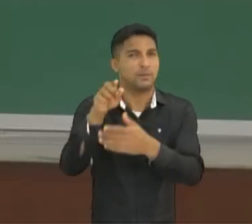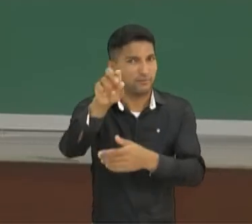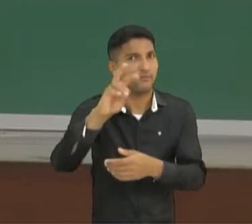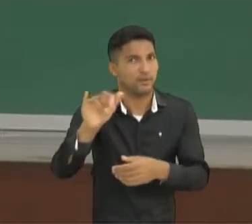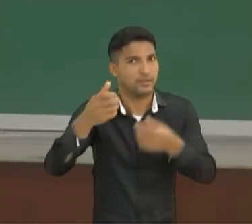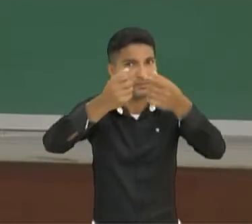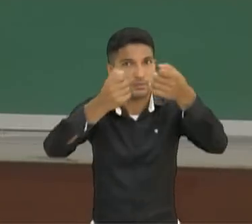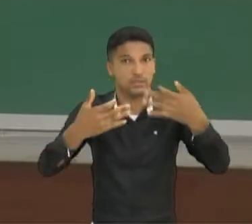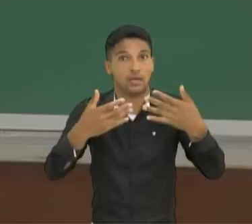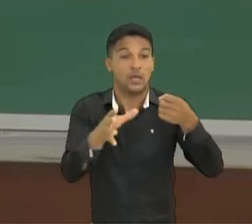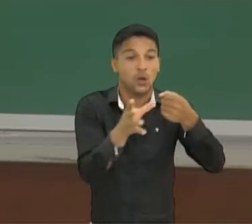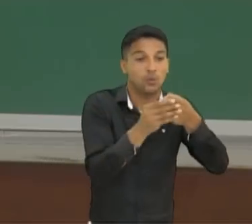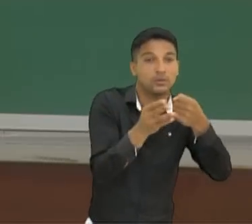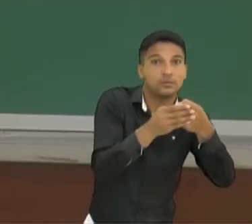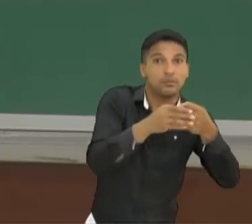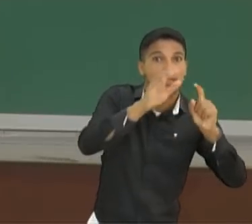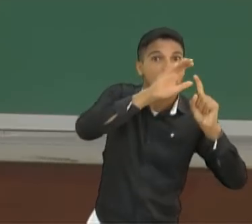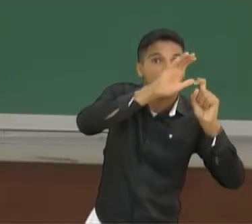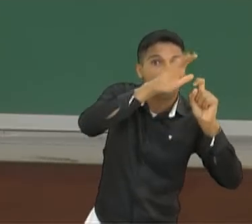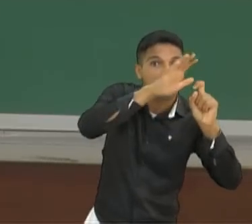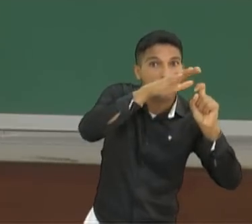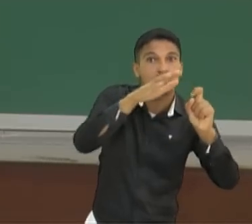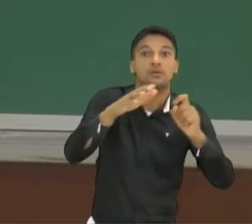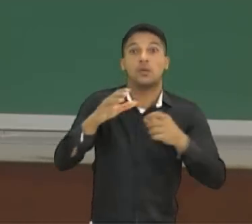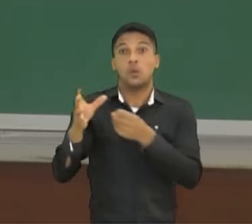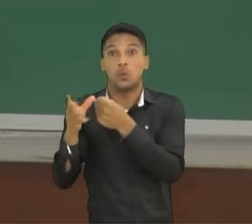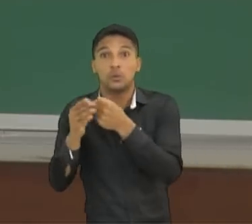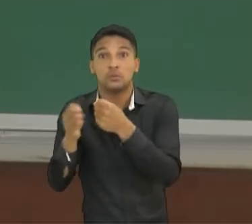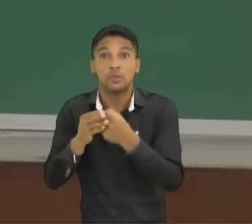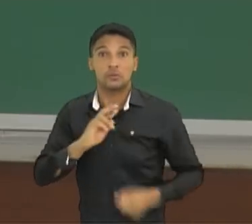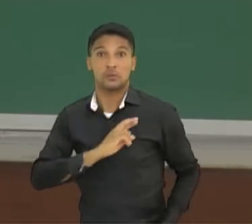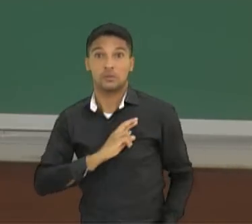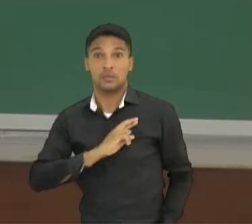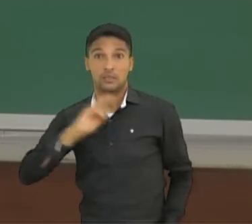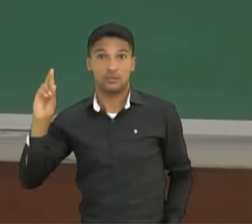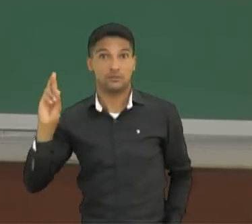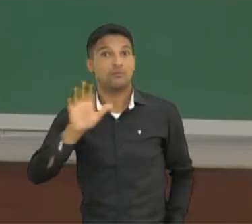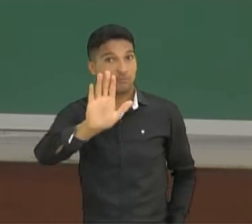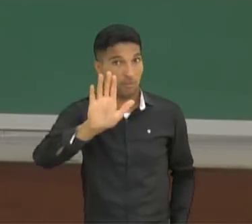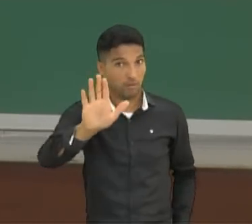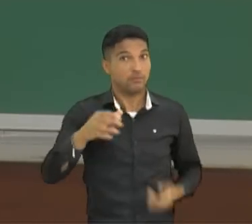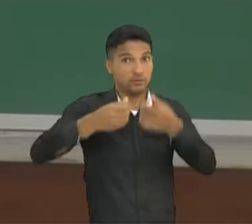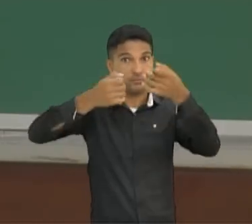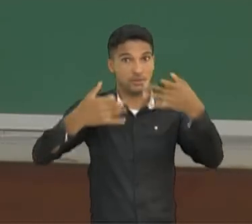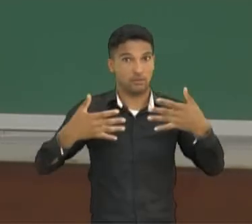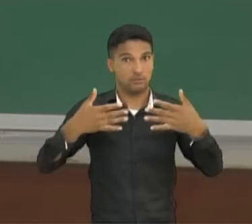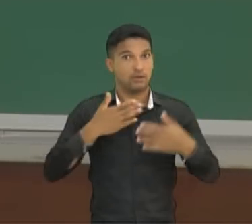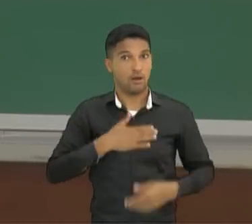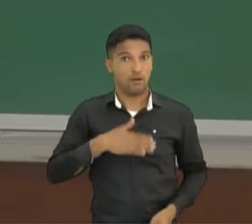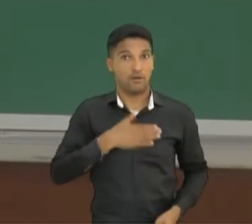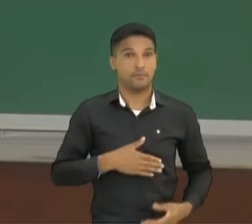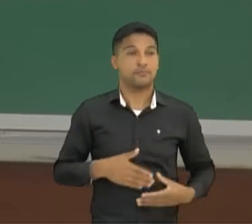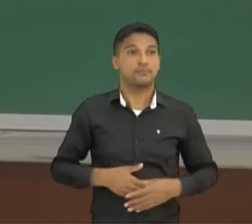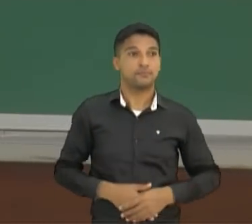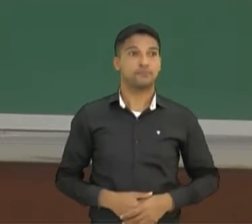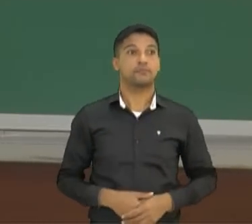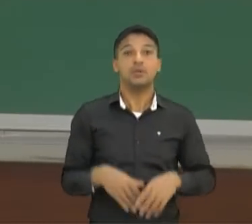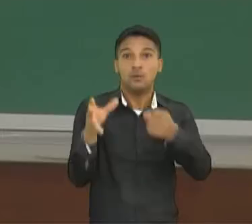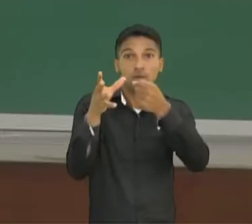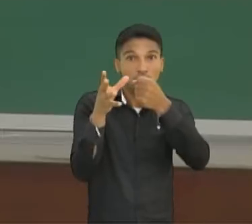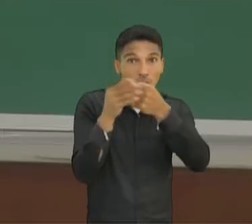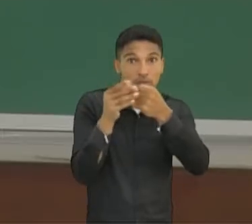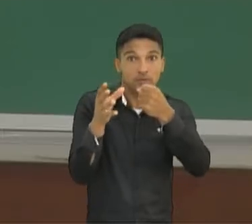lá, tá? Já sei até o que você pensou aí, tá? Segundo, o senso mítico ou conhecimento mítico ele é